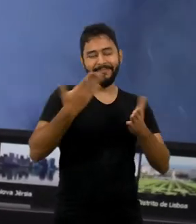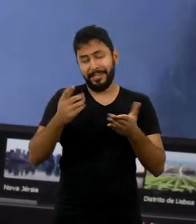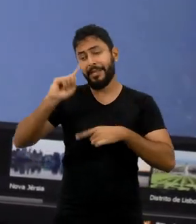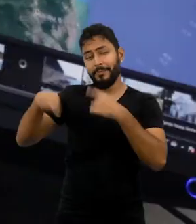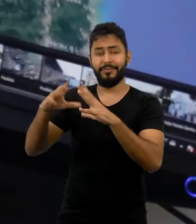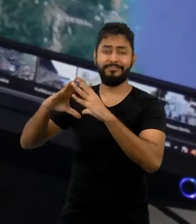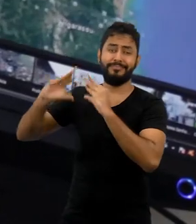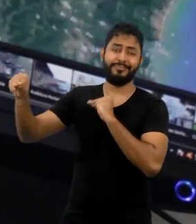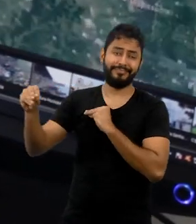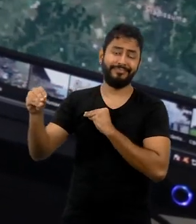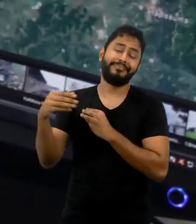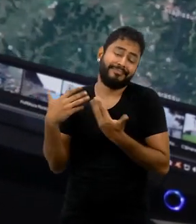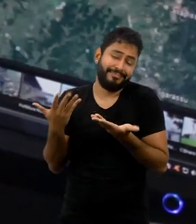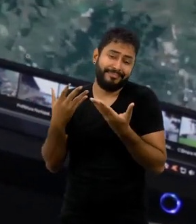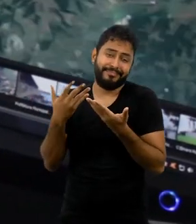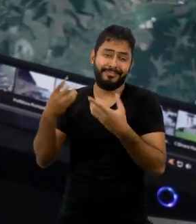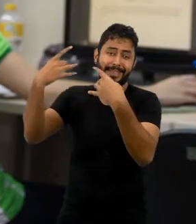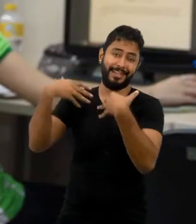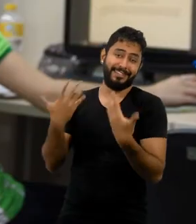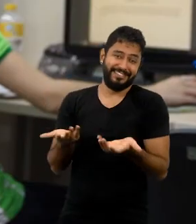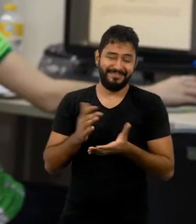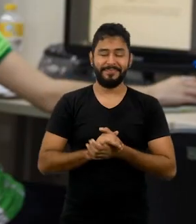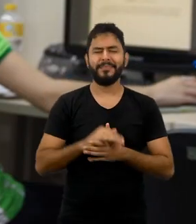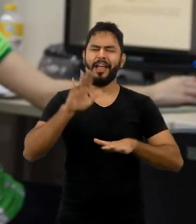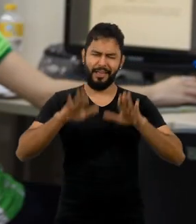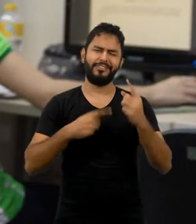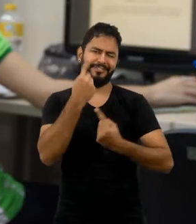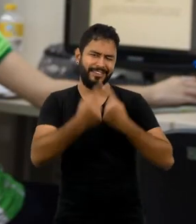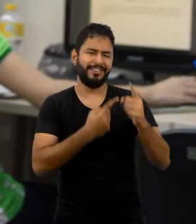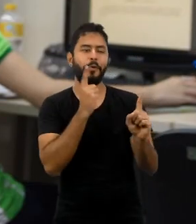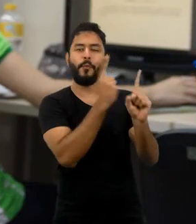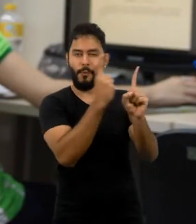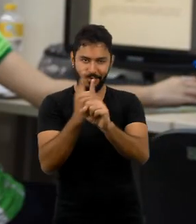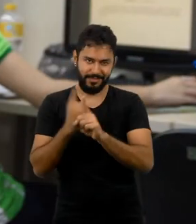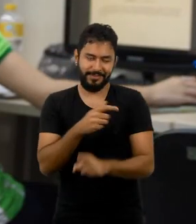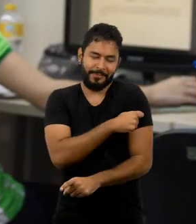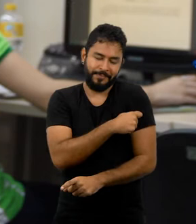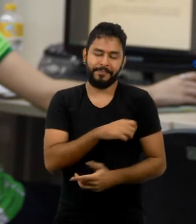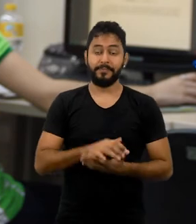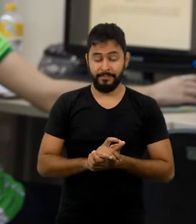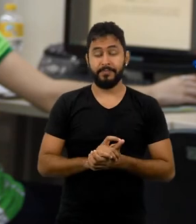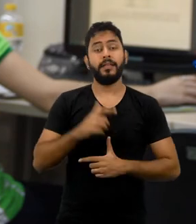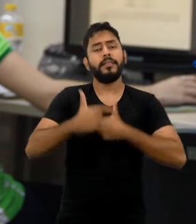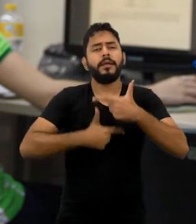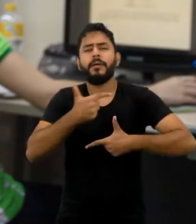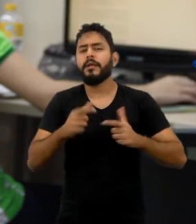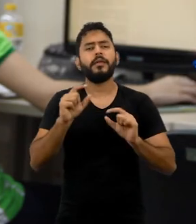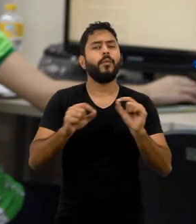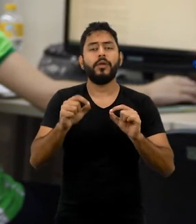De vez em quando a gente se encontra. A gente trabalha muito aqui com a questão meio ambiente,